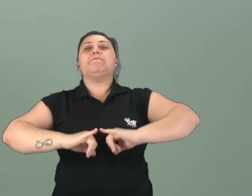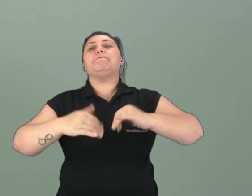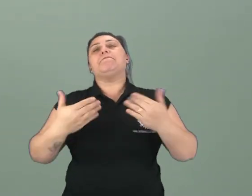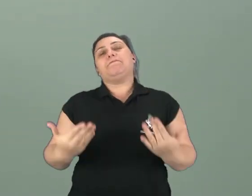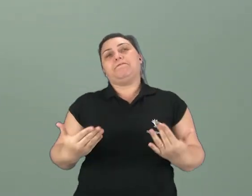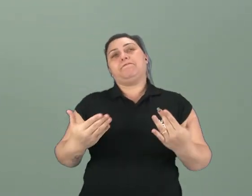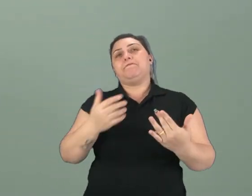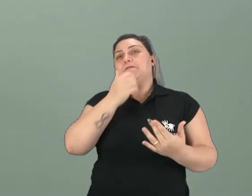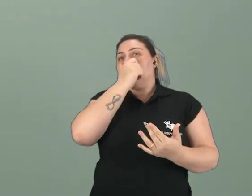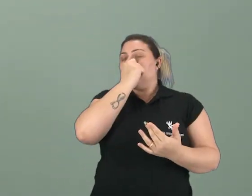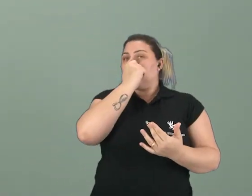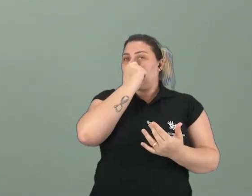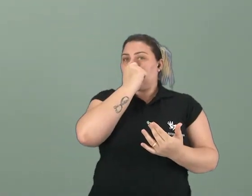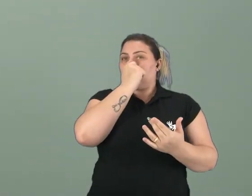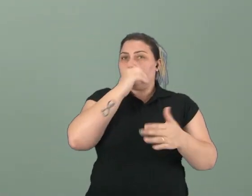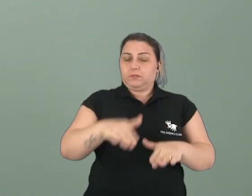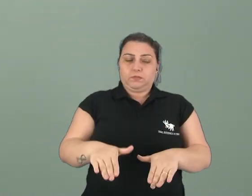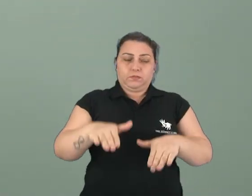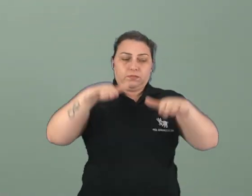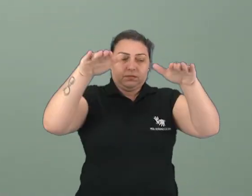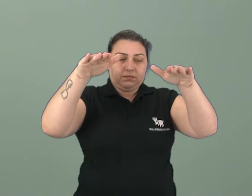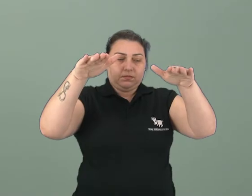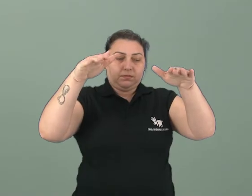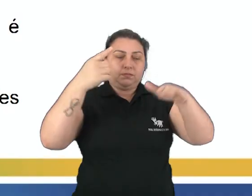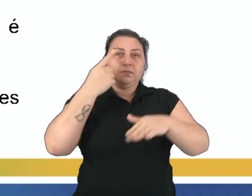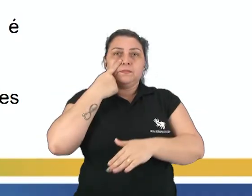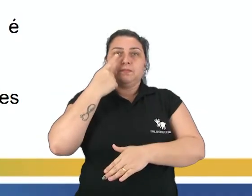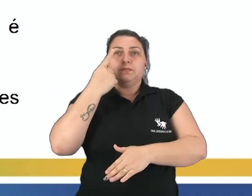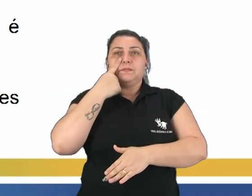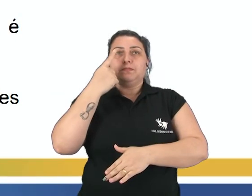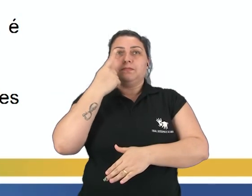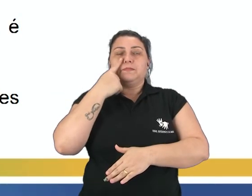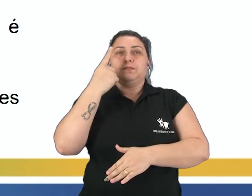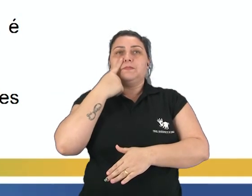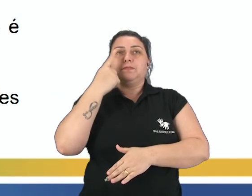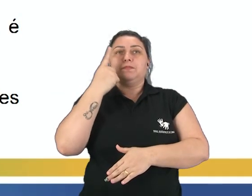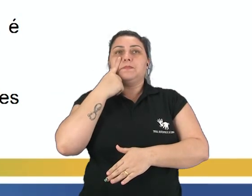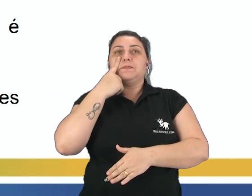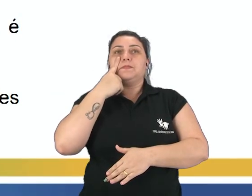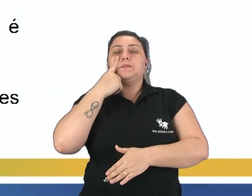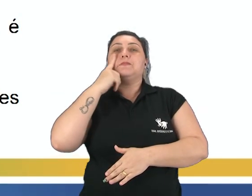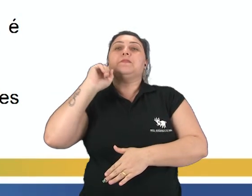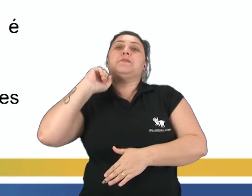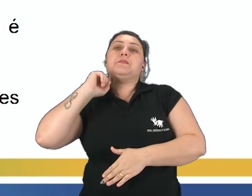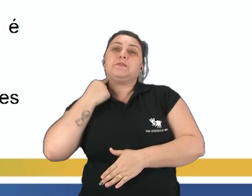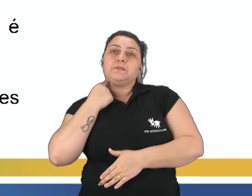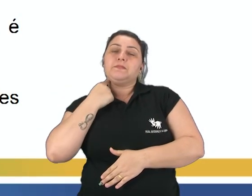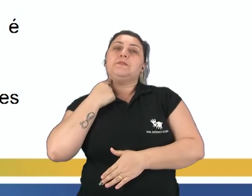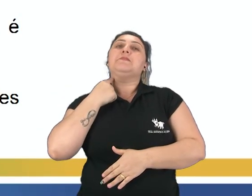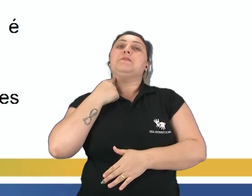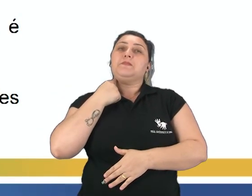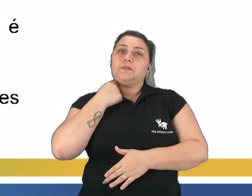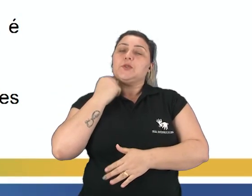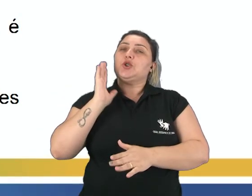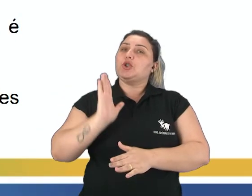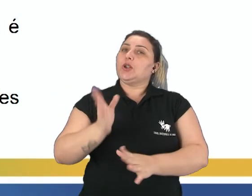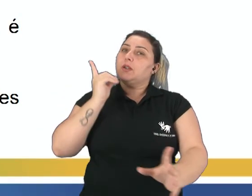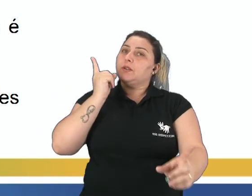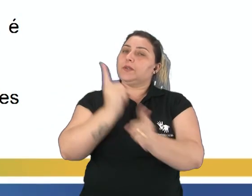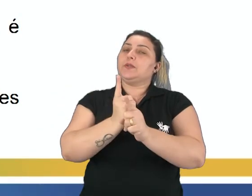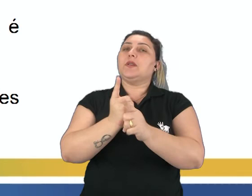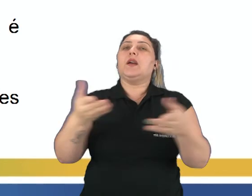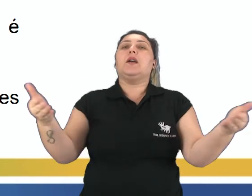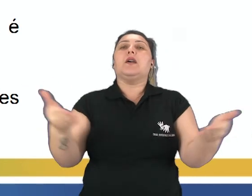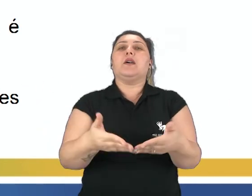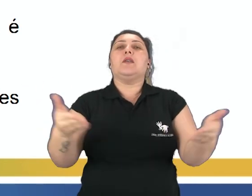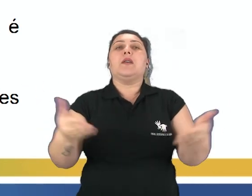disso numa alagação. Então, alertar sobre os alagamentos provocados pelo lixo que é jogado nas ruas, nós já encontramos.